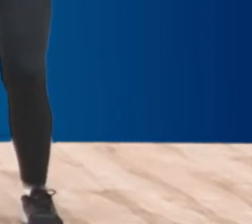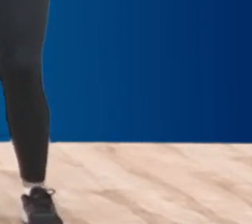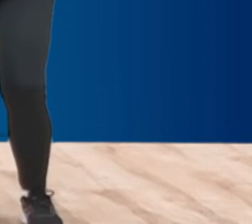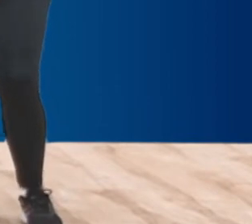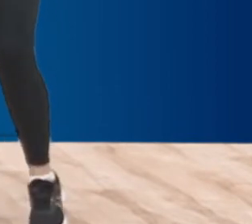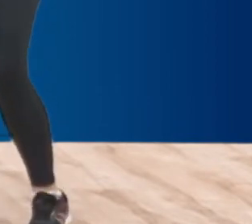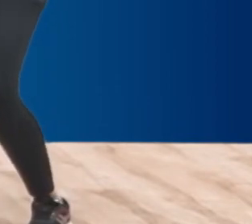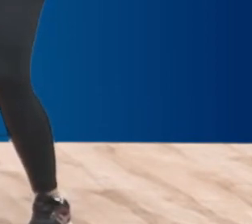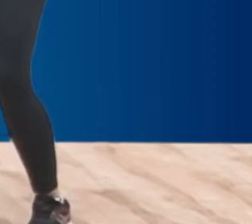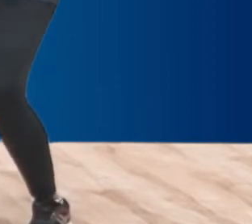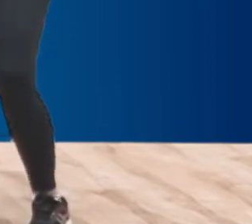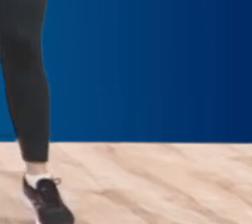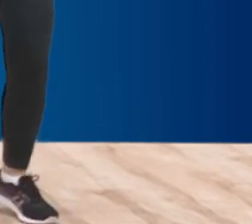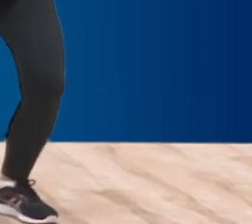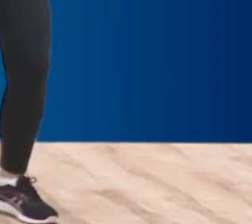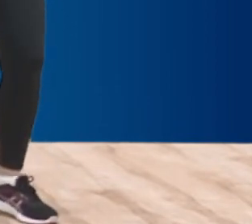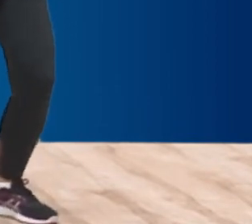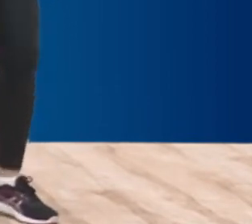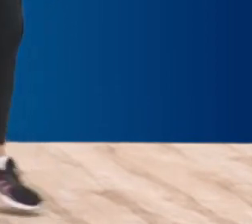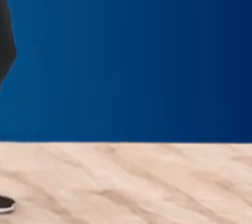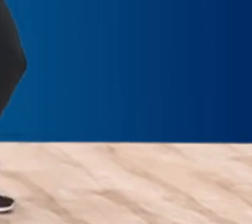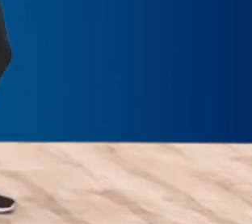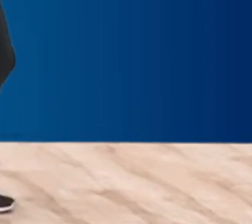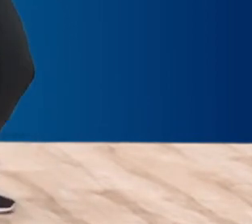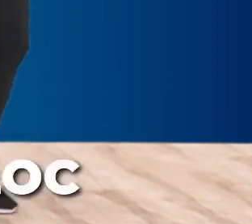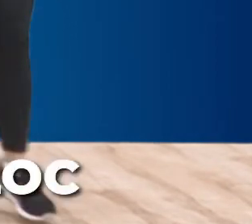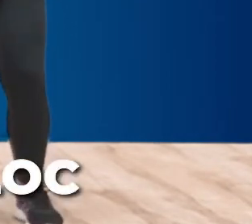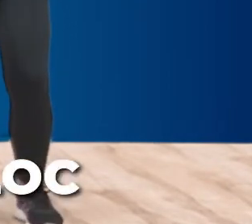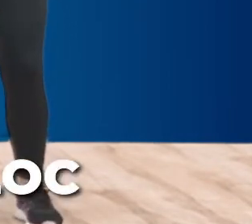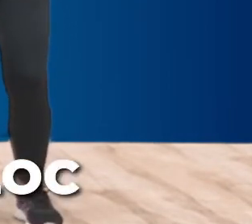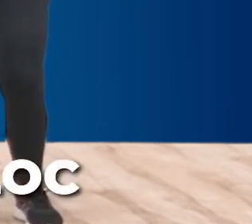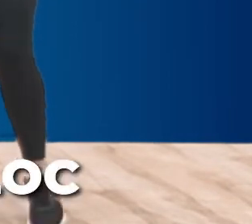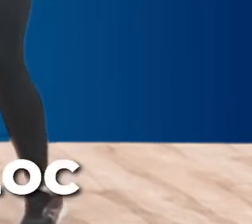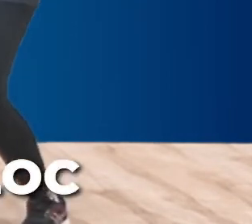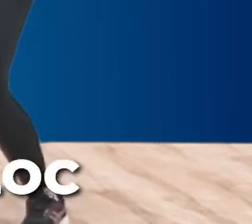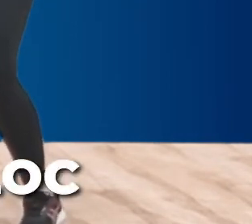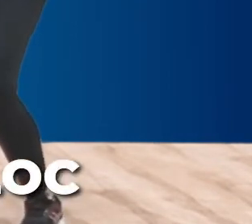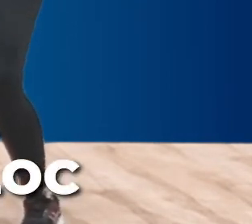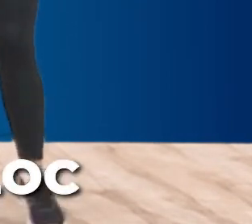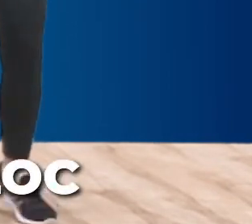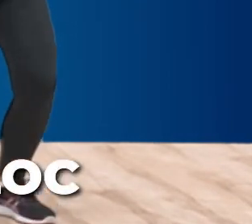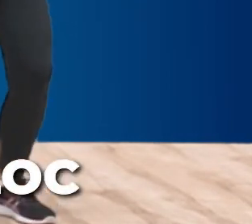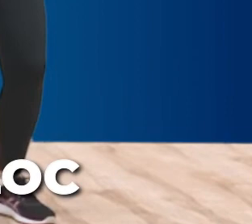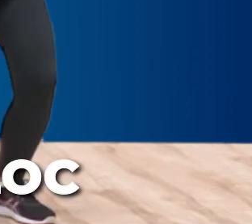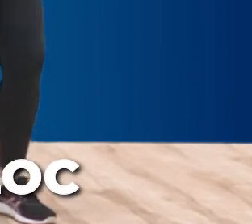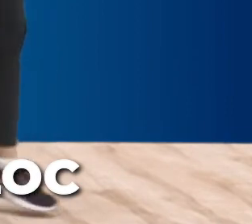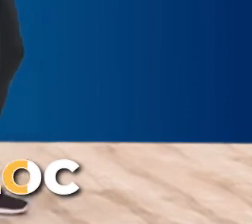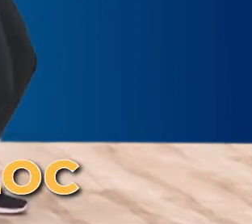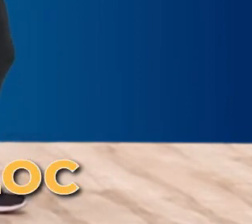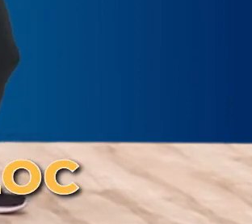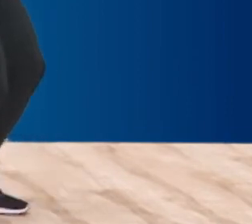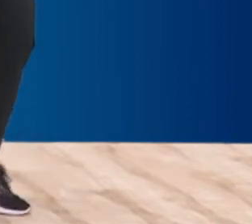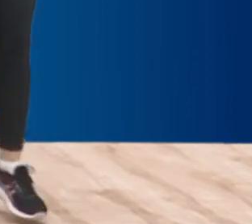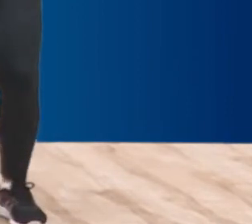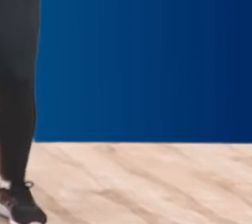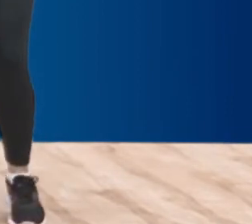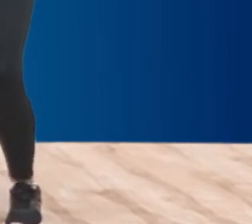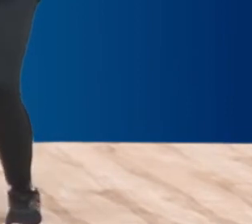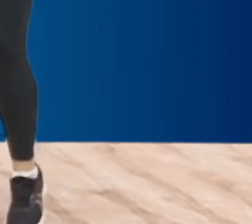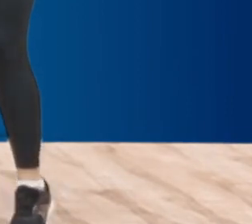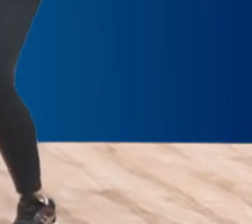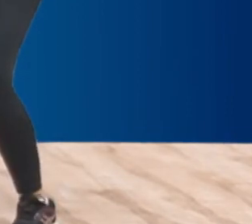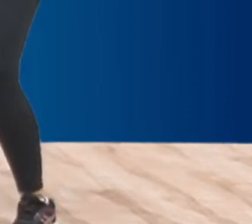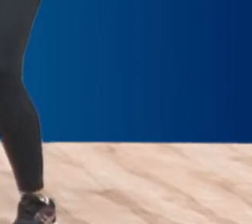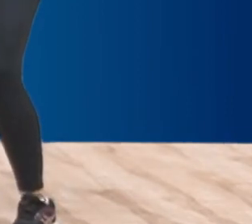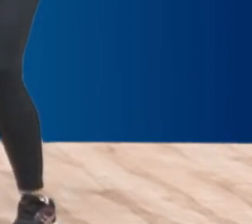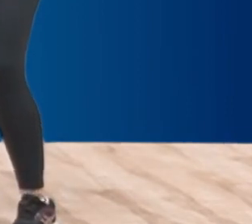ploque, ploque, ploque, ploque. É um tal de ploque, ploque, ploque, ploque, ploque, ploque, ploque, ploque, ploque, ploque, ploque,